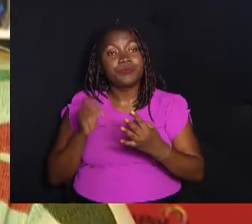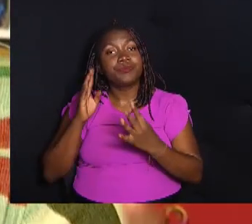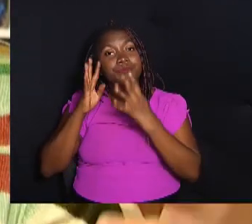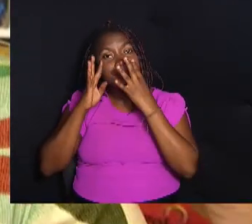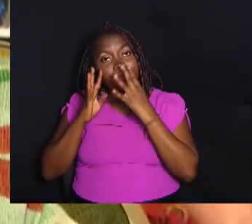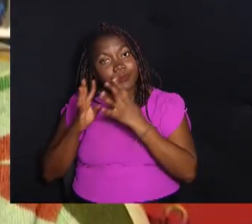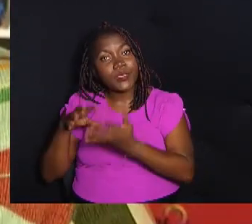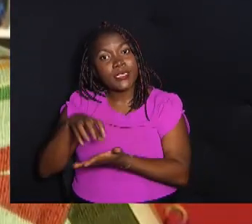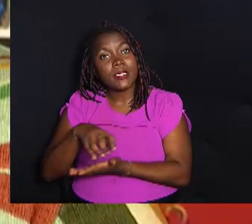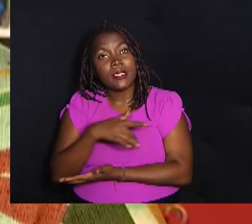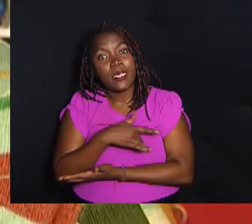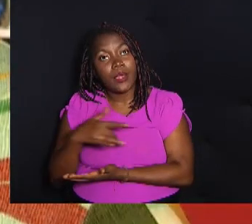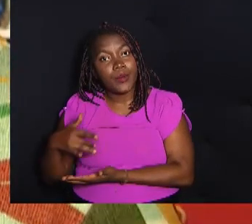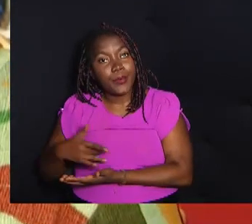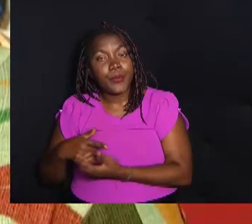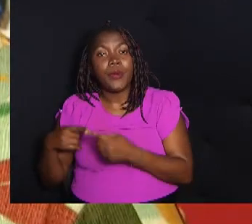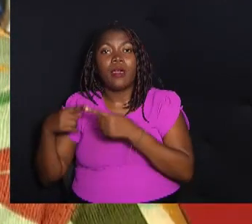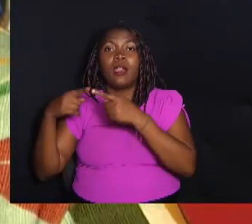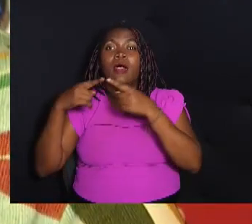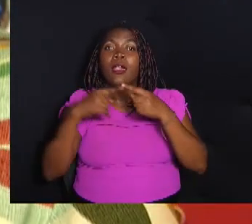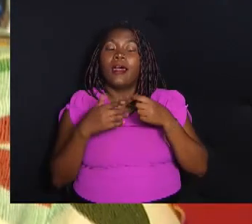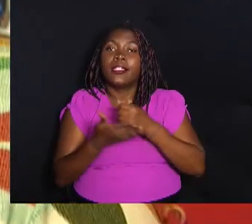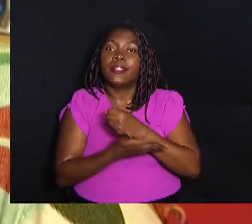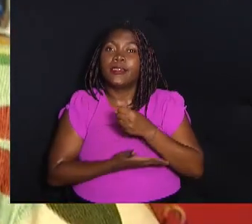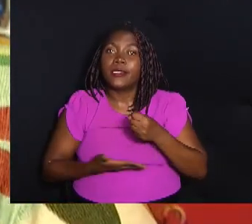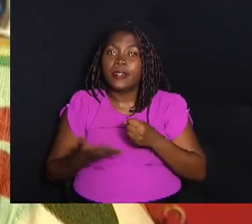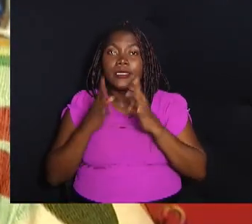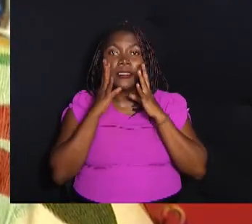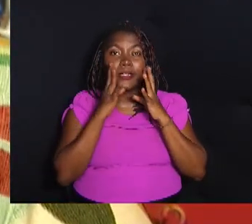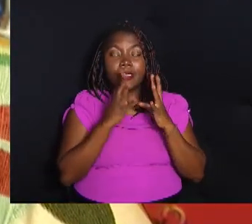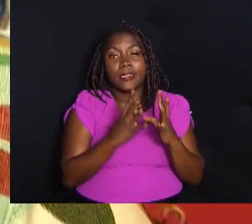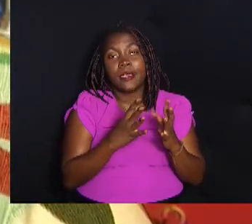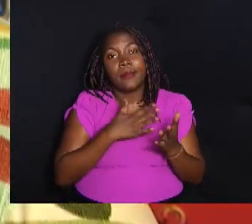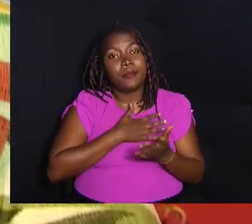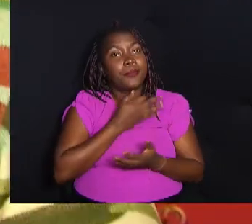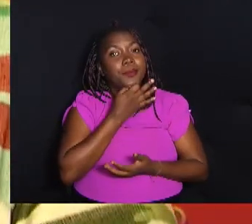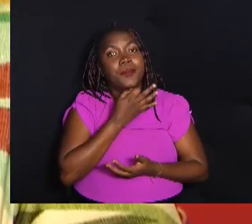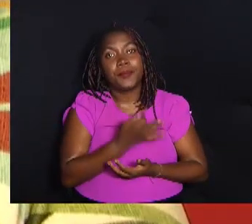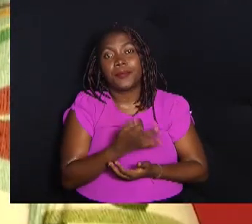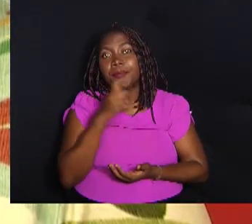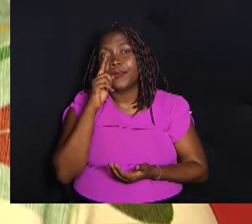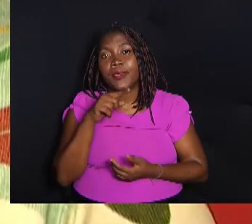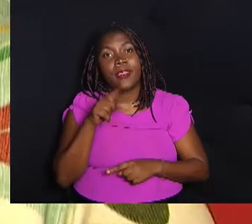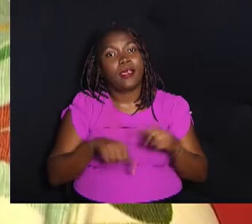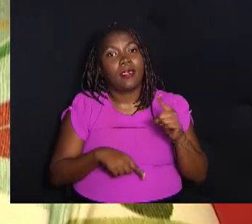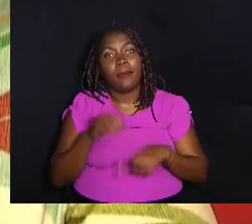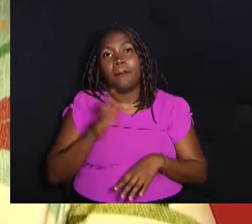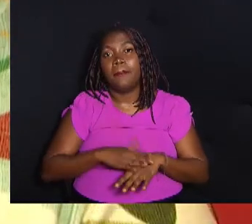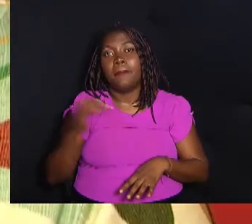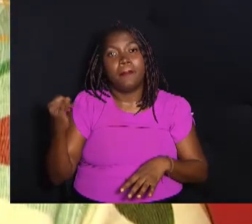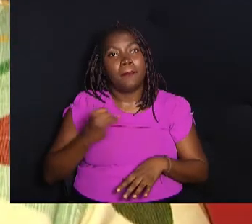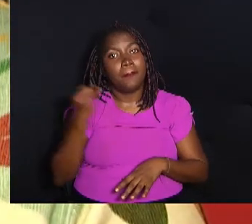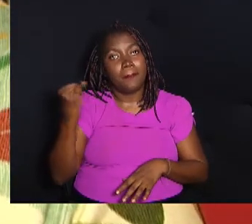centros de saúde na rede na atenção básica atenção básica na minha opinião é uma é o instrumento mais importante de